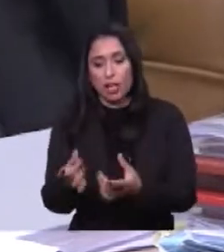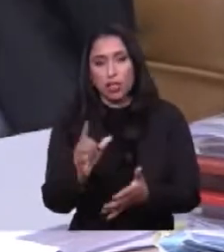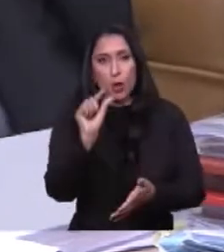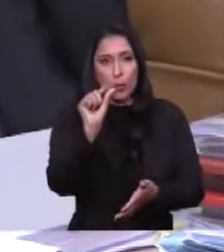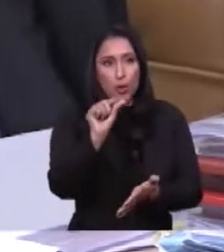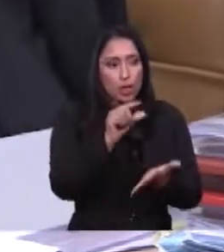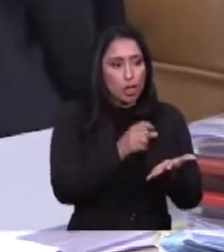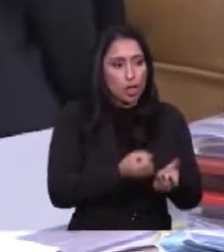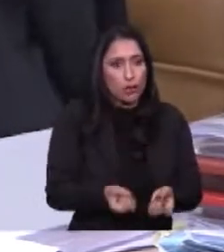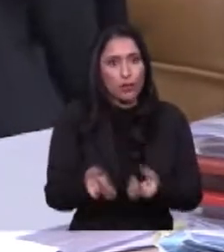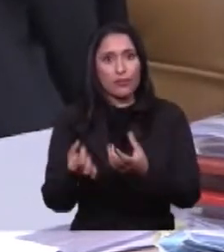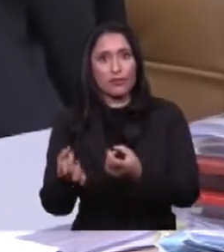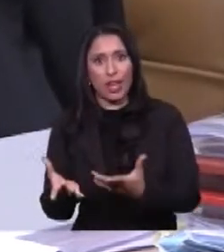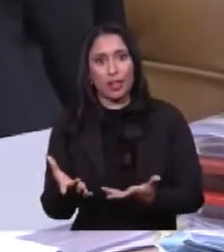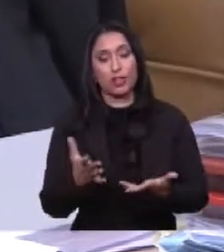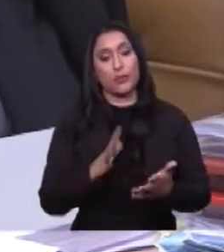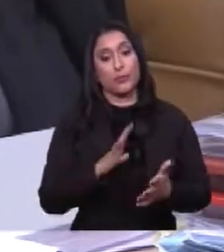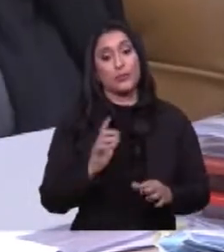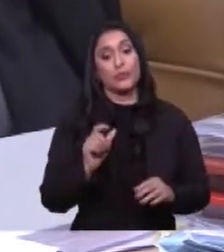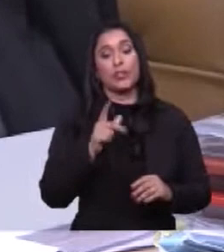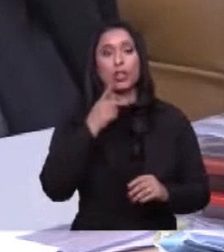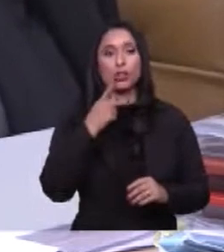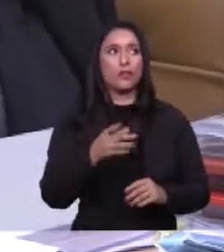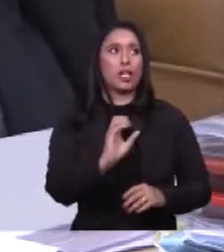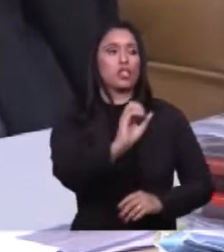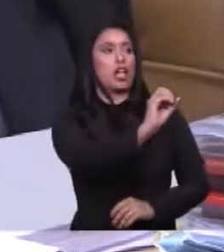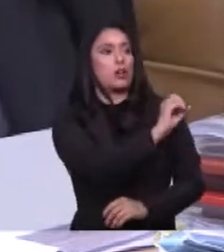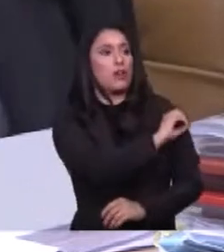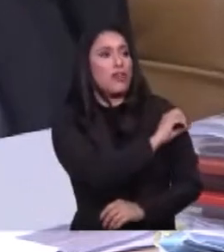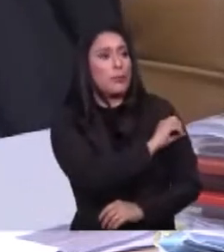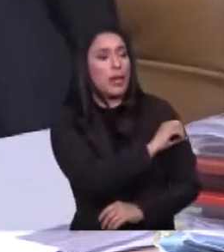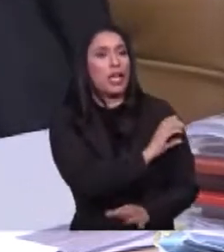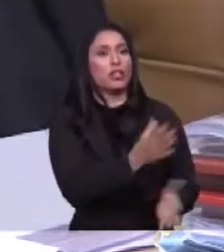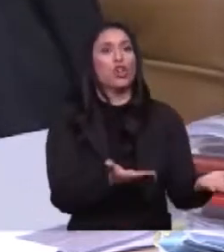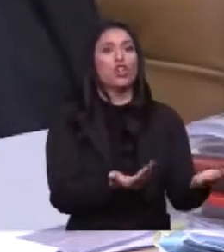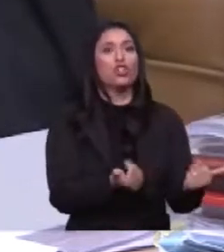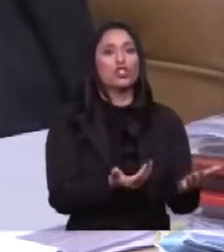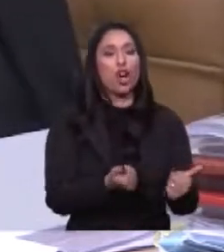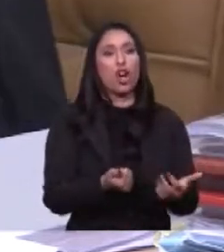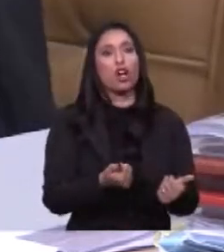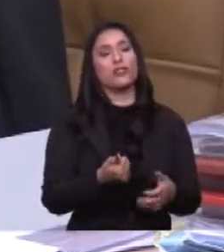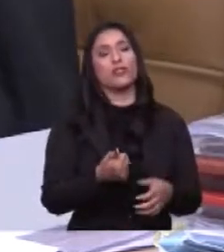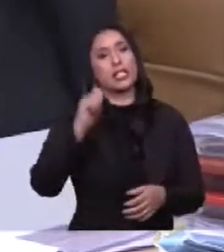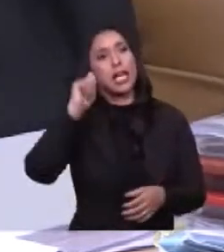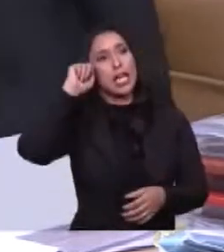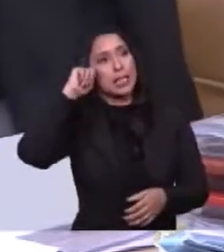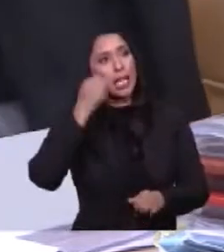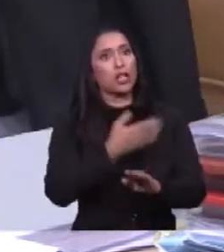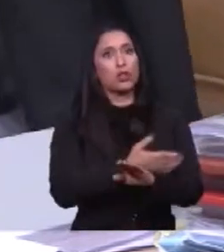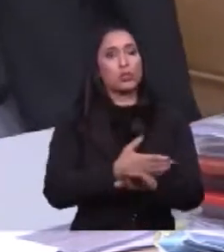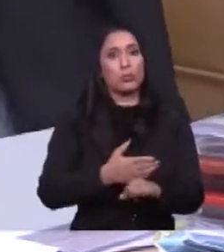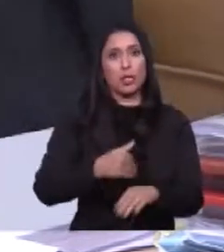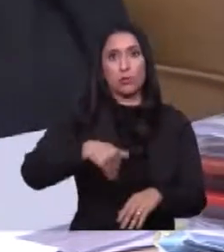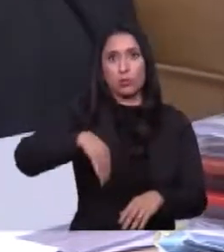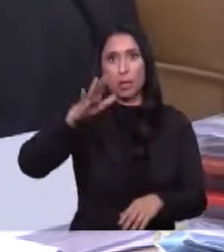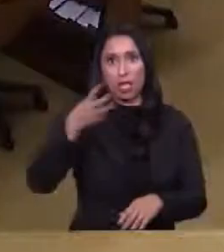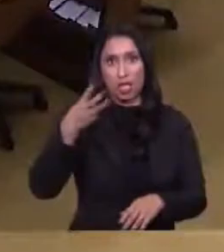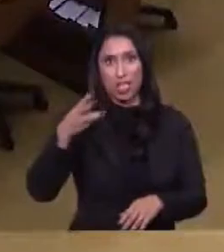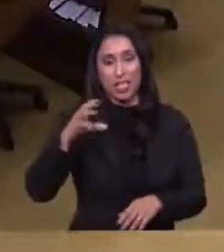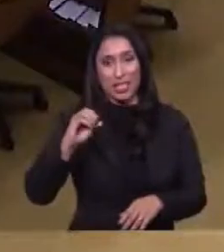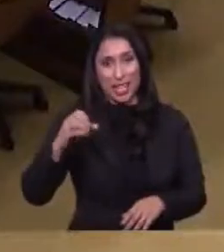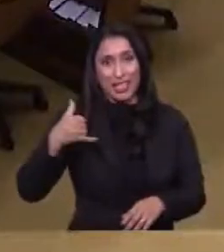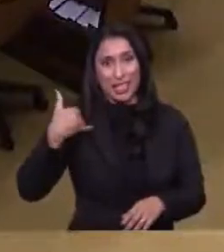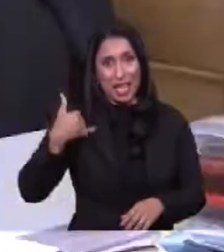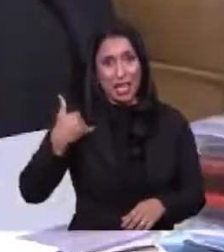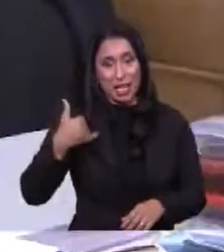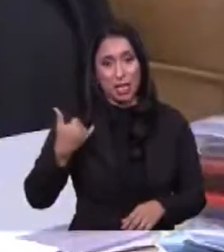diferenciação em relação a analfabetos, jovens, negros, brancos, mais de 30 anos e curso superior, se